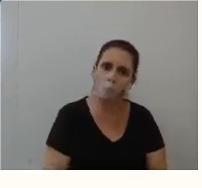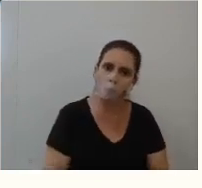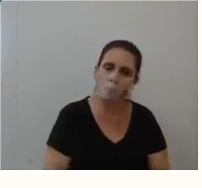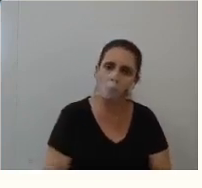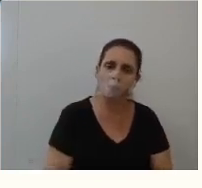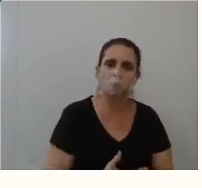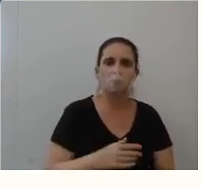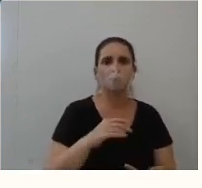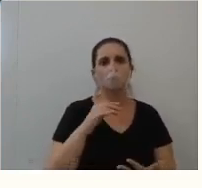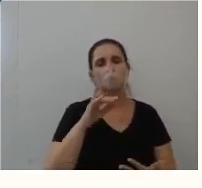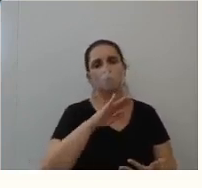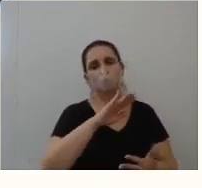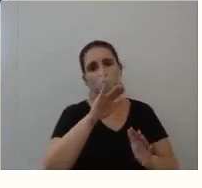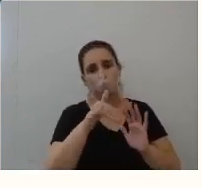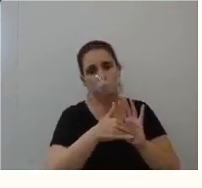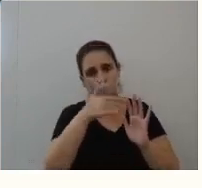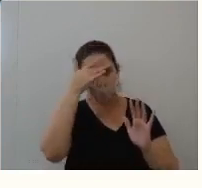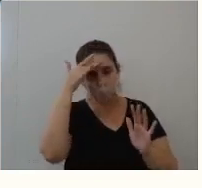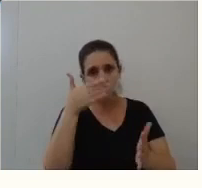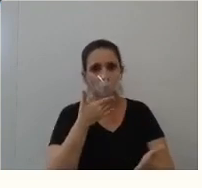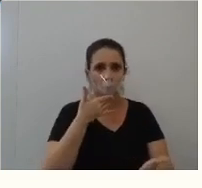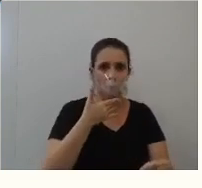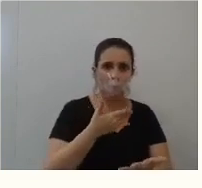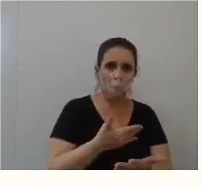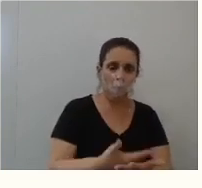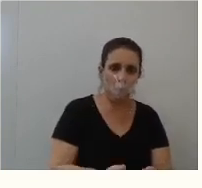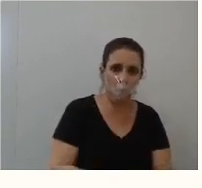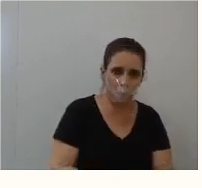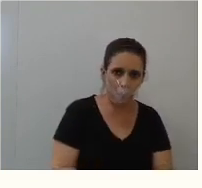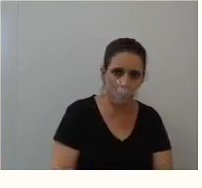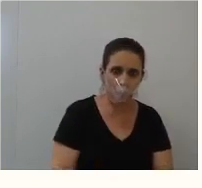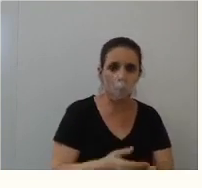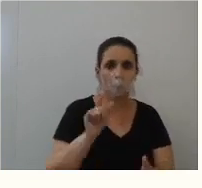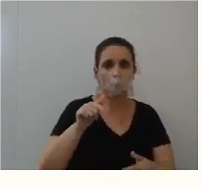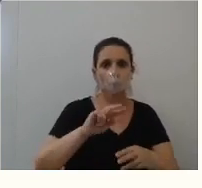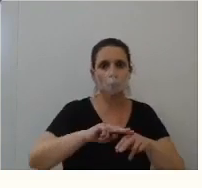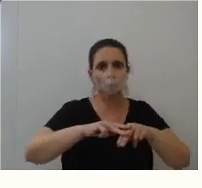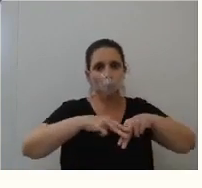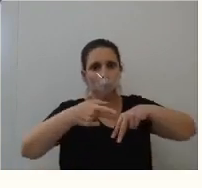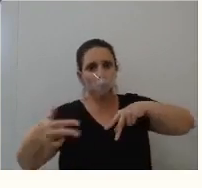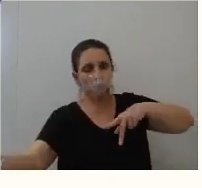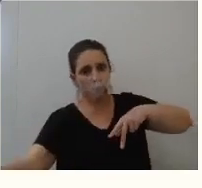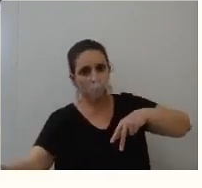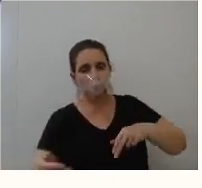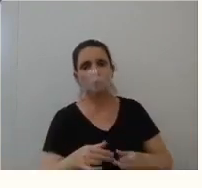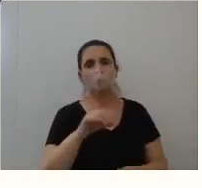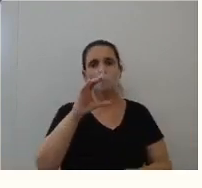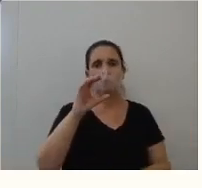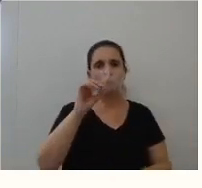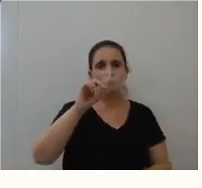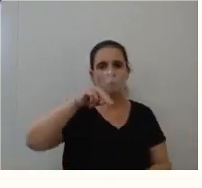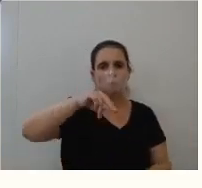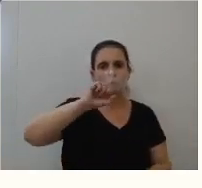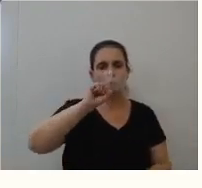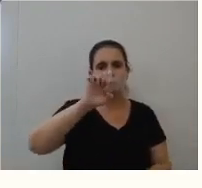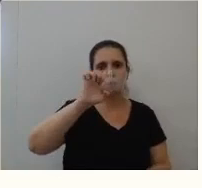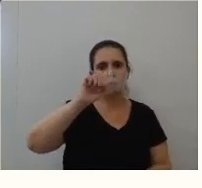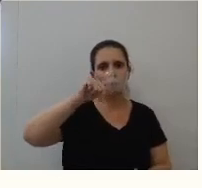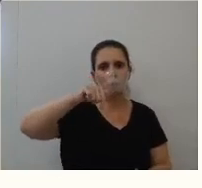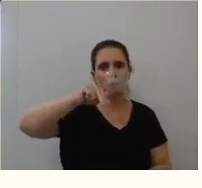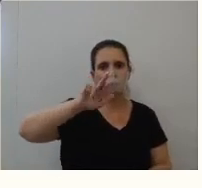todos ficaram atônicos é uma relação de consequência, por isso que é consecutiva em relação à oração